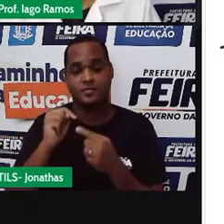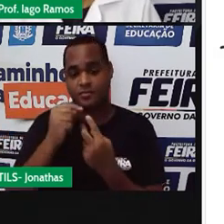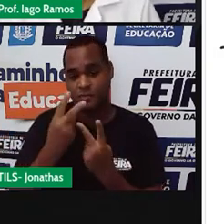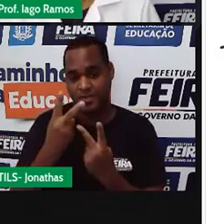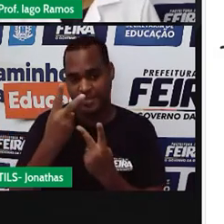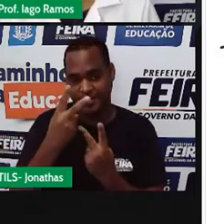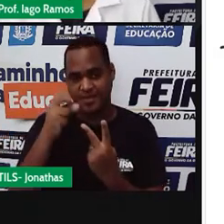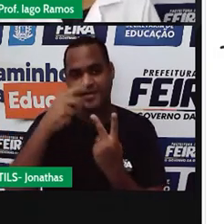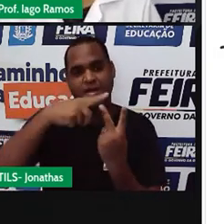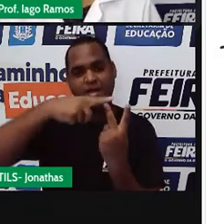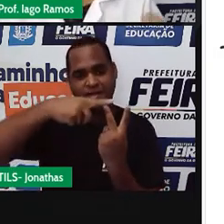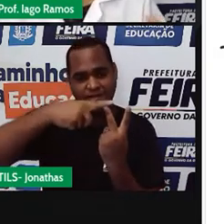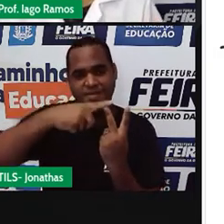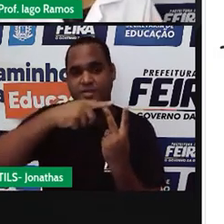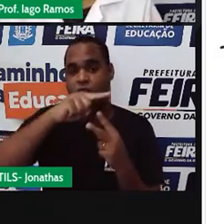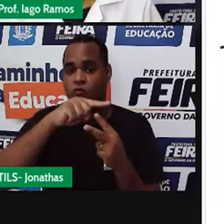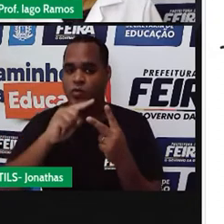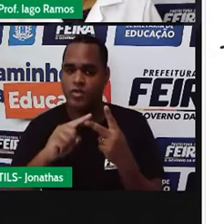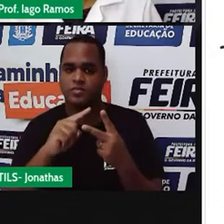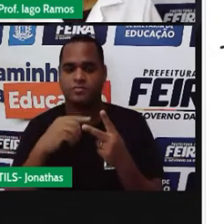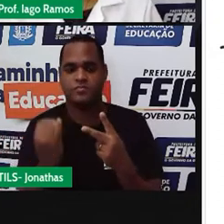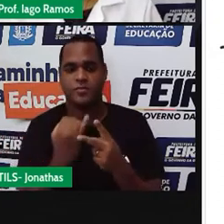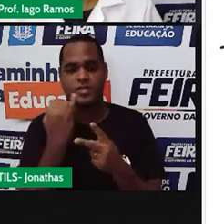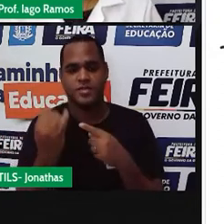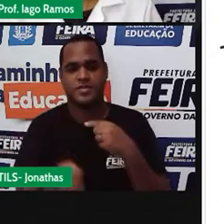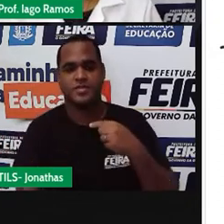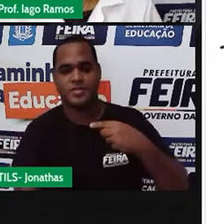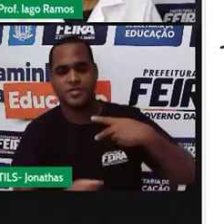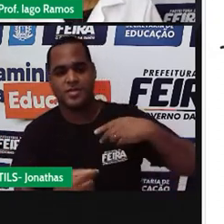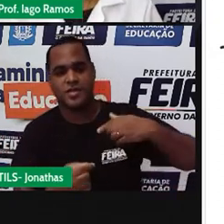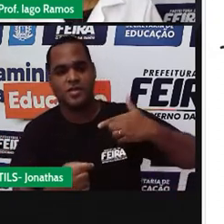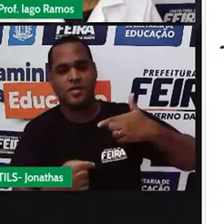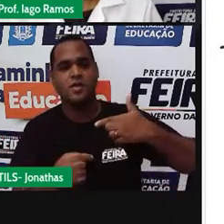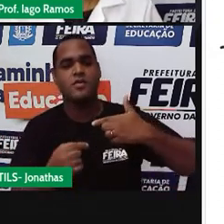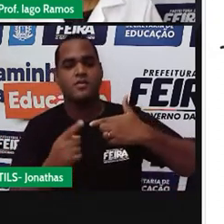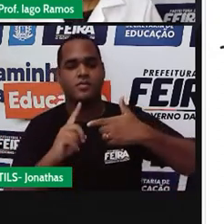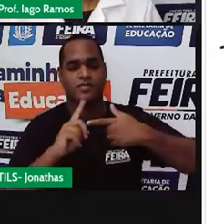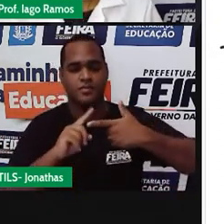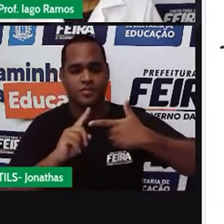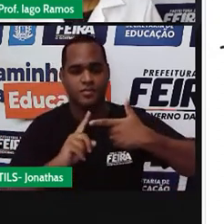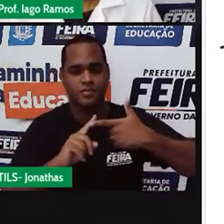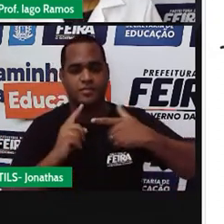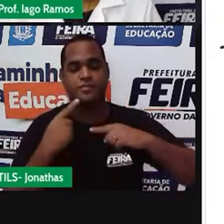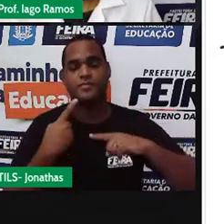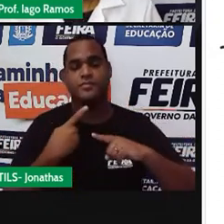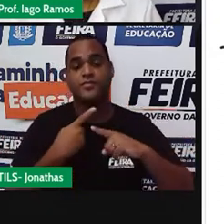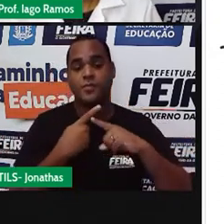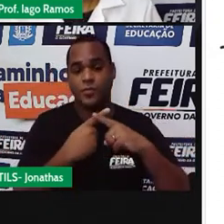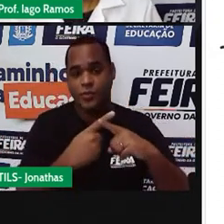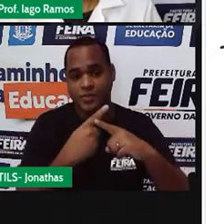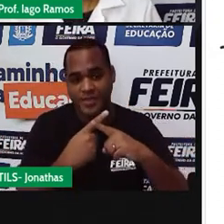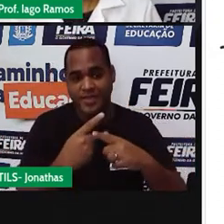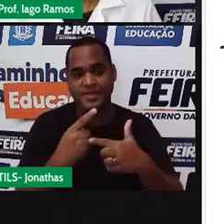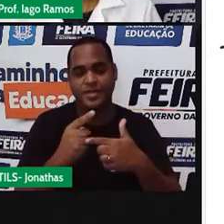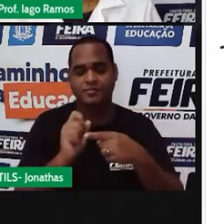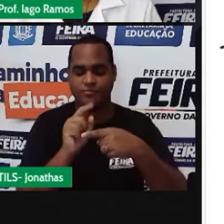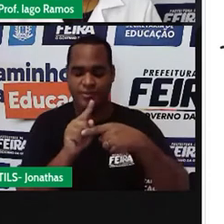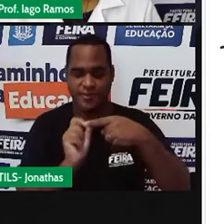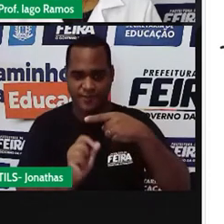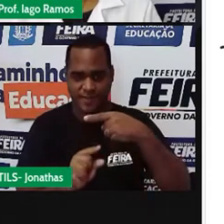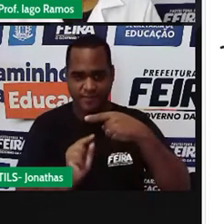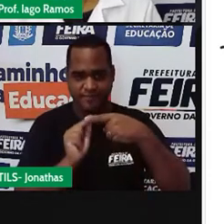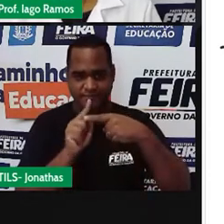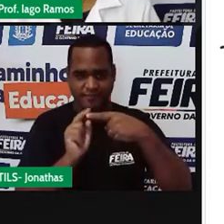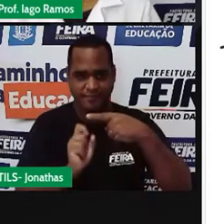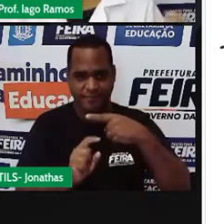cento essas quais são as próximas se faz as próximas são multiplicação e